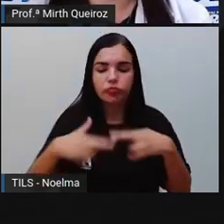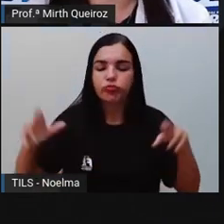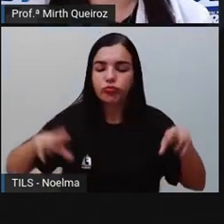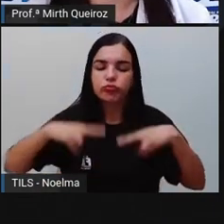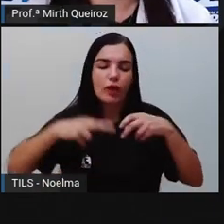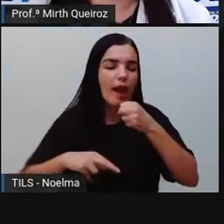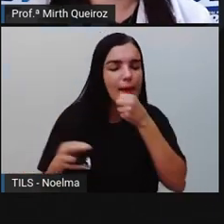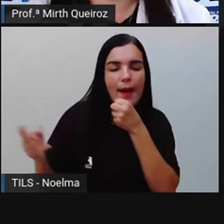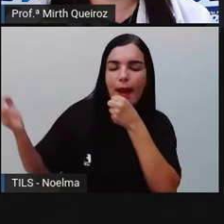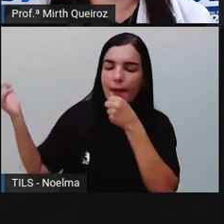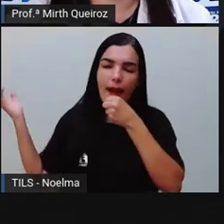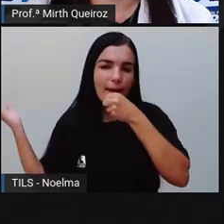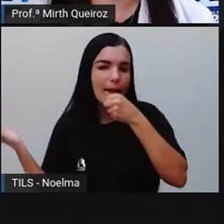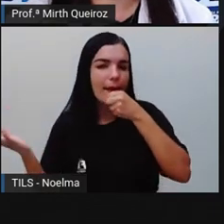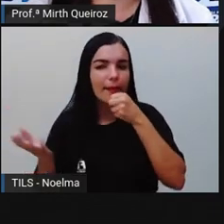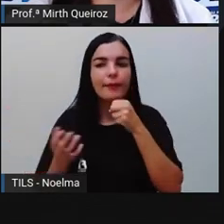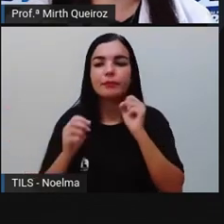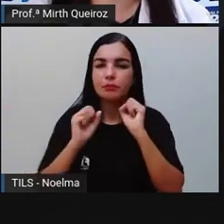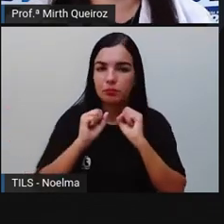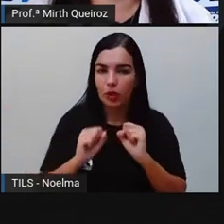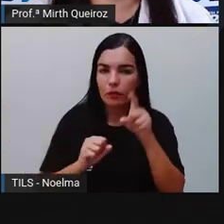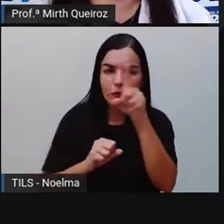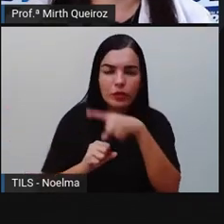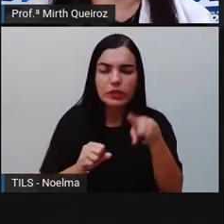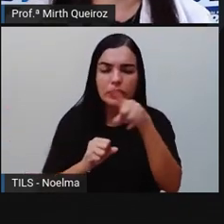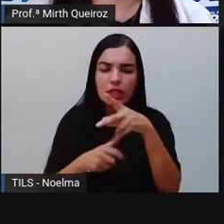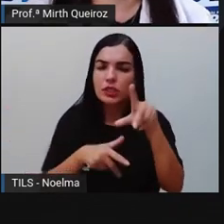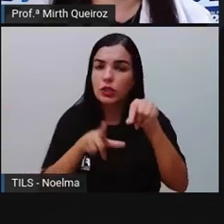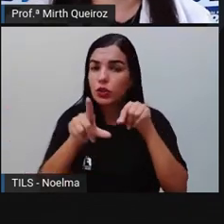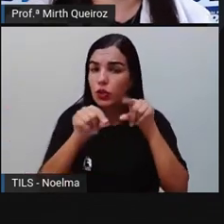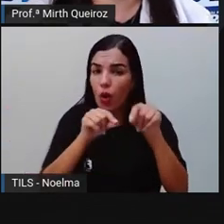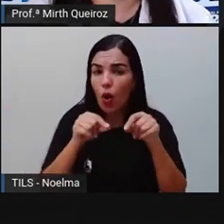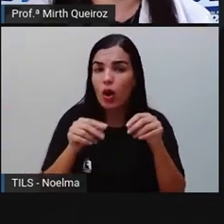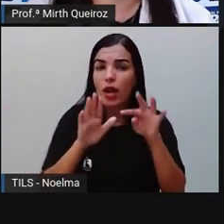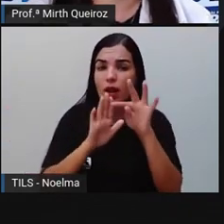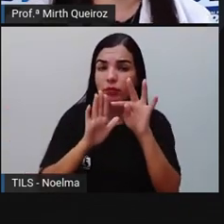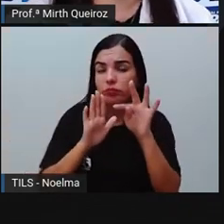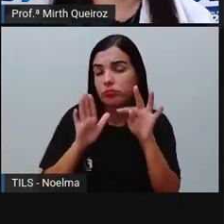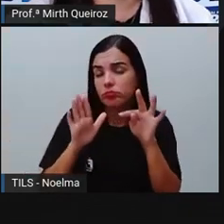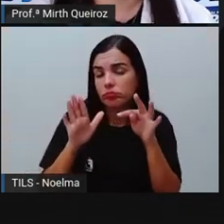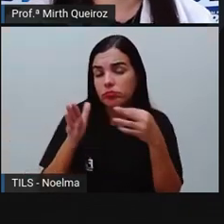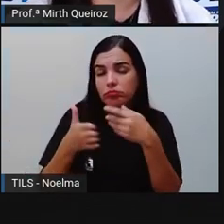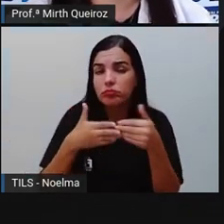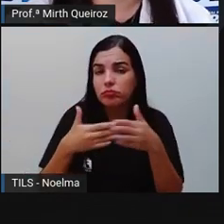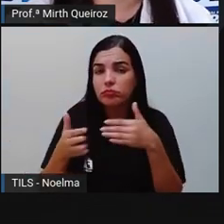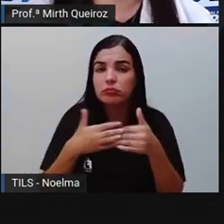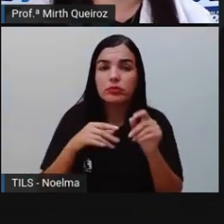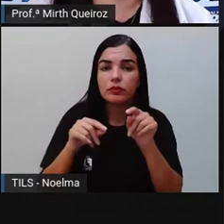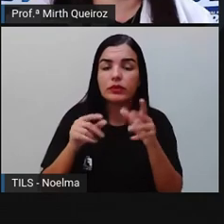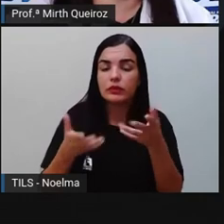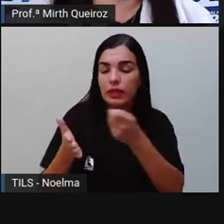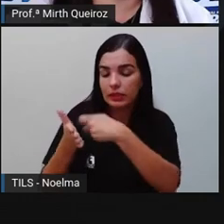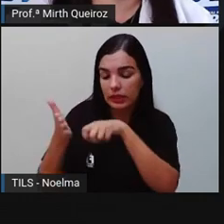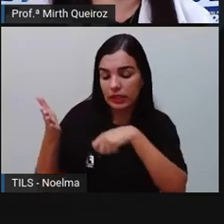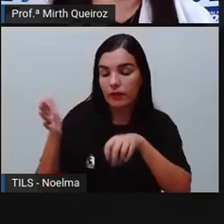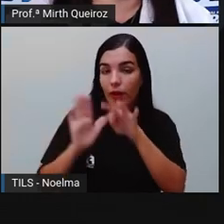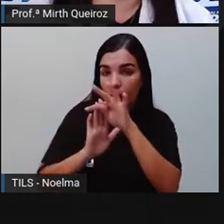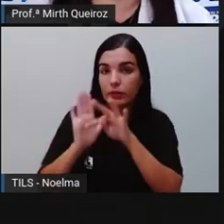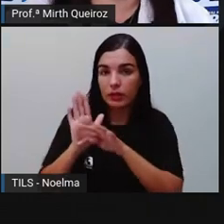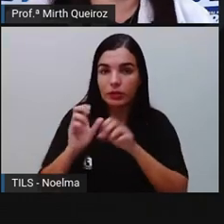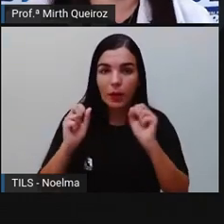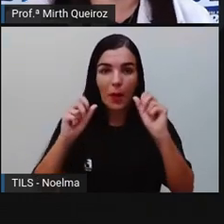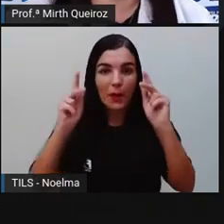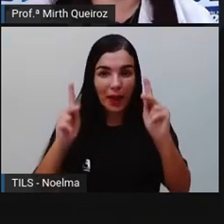né? Musical. Vocês vão escolher aí o tipo de atividade que vocês querem descrever, certo? Isso